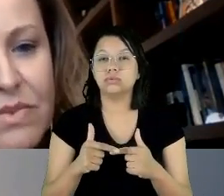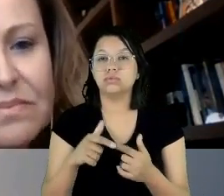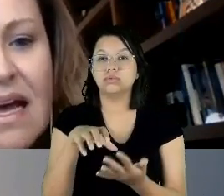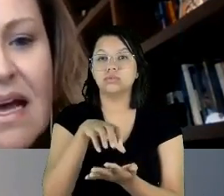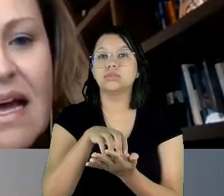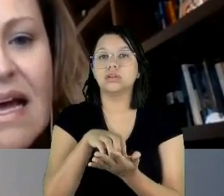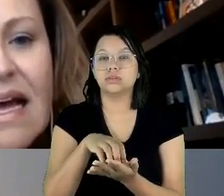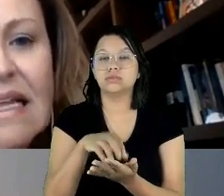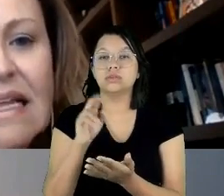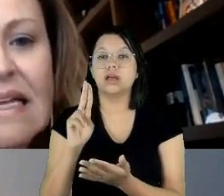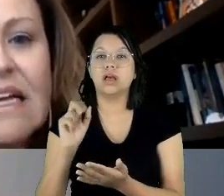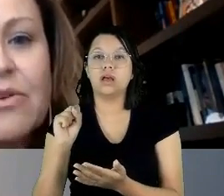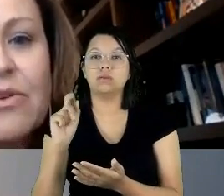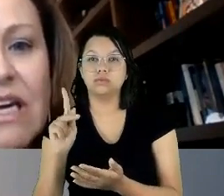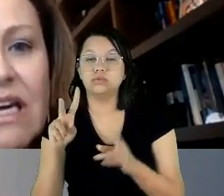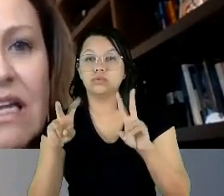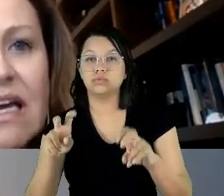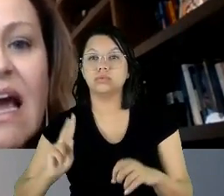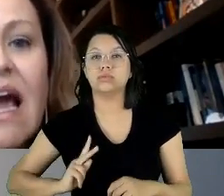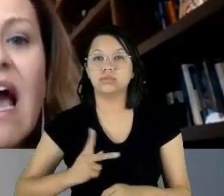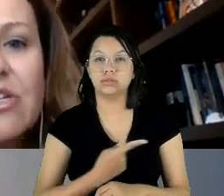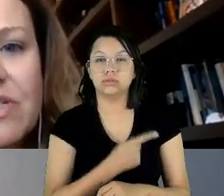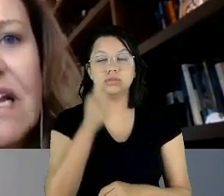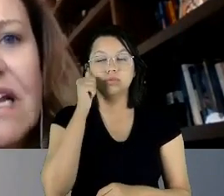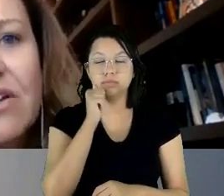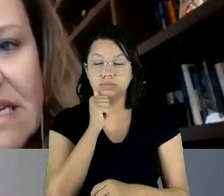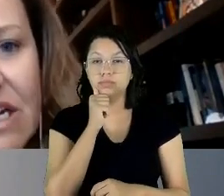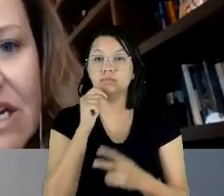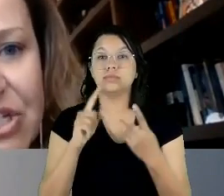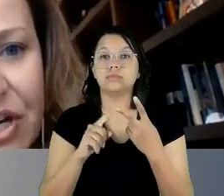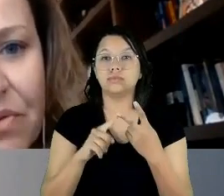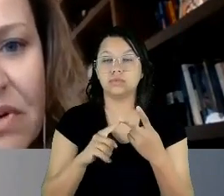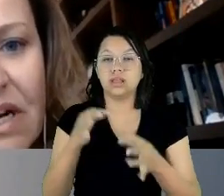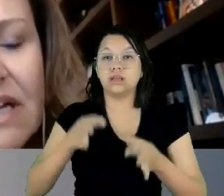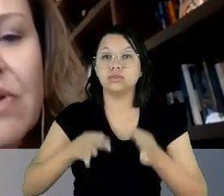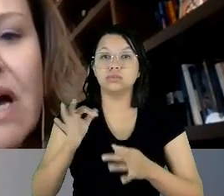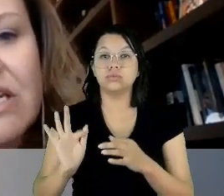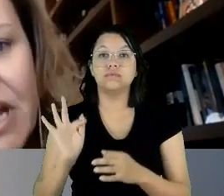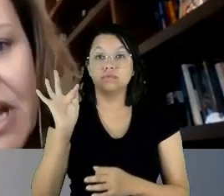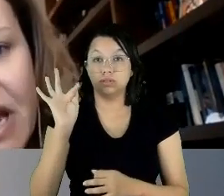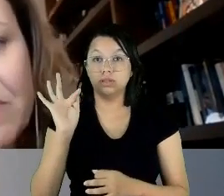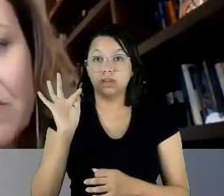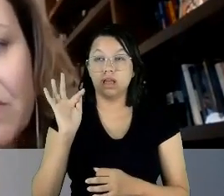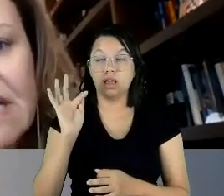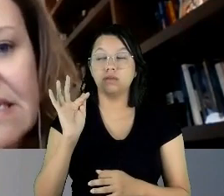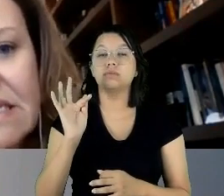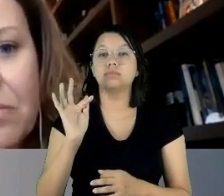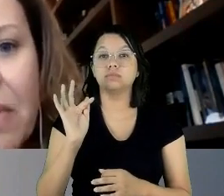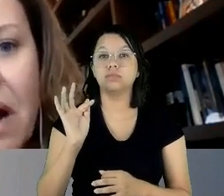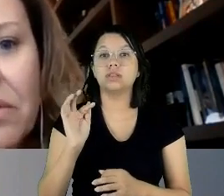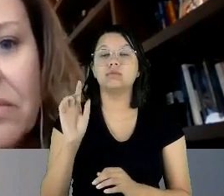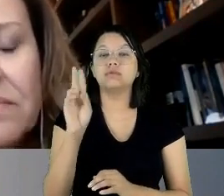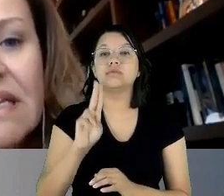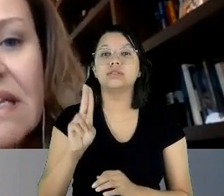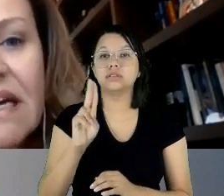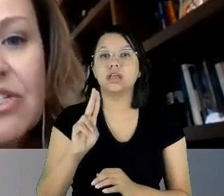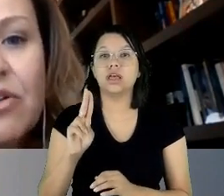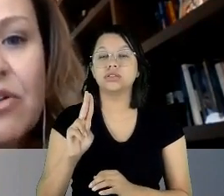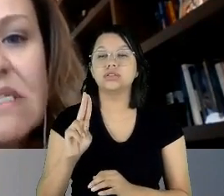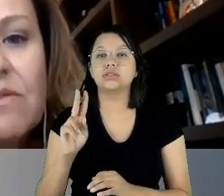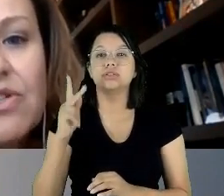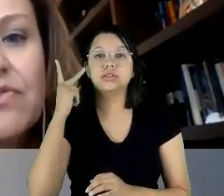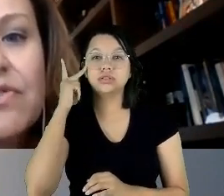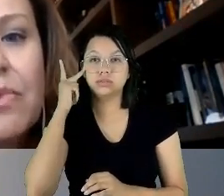USP. Natália Lucchini é juíza federal na Terceira Região, graduada em Direito pela Universidade de São Paulo,